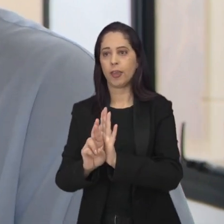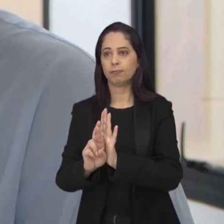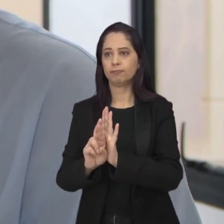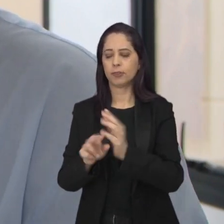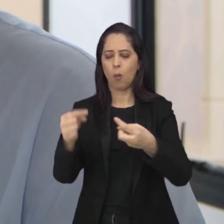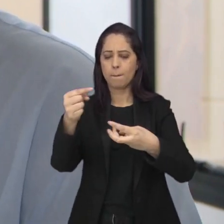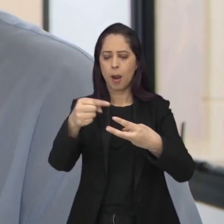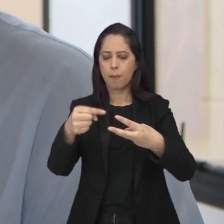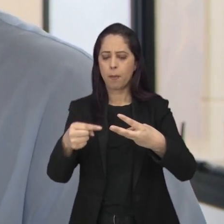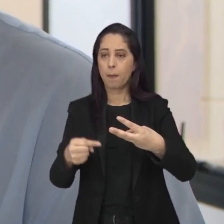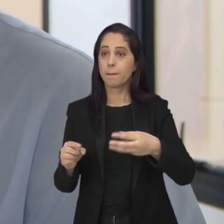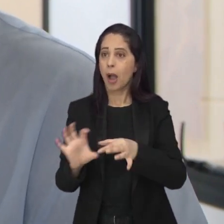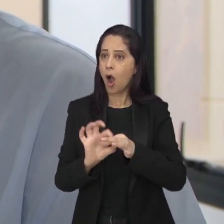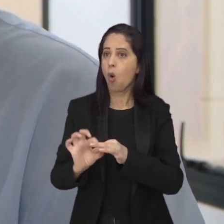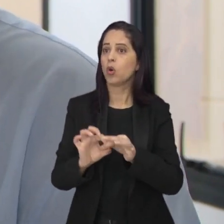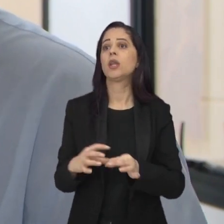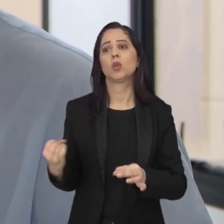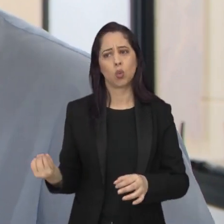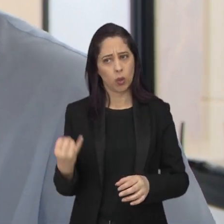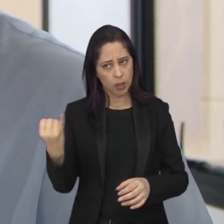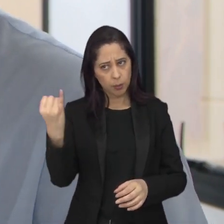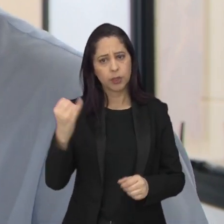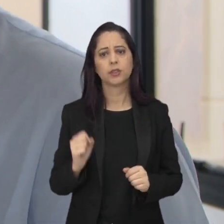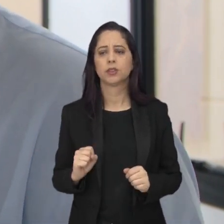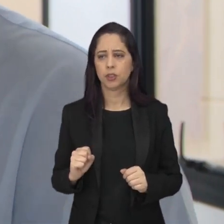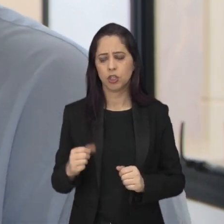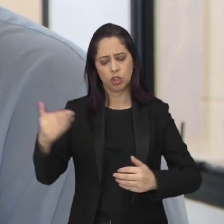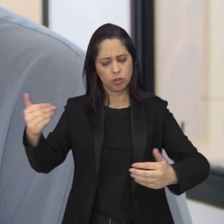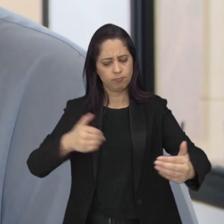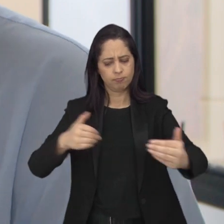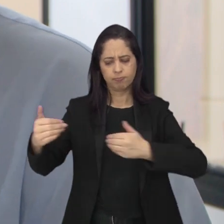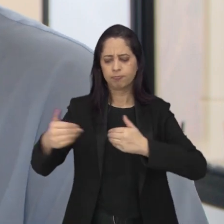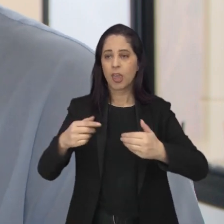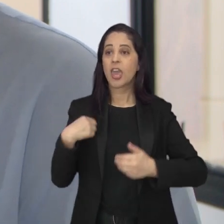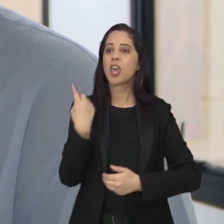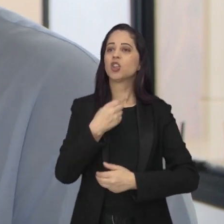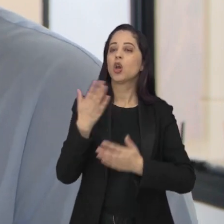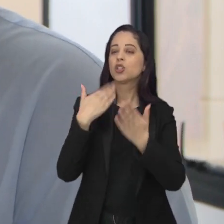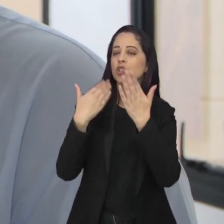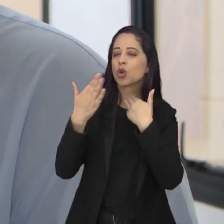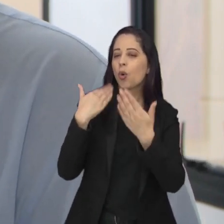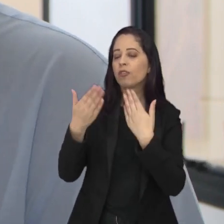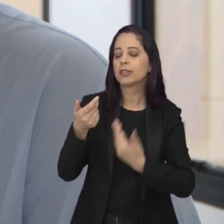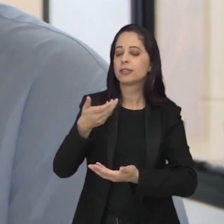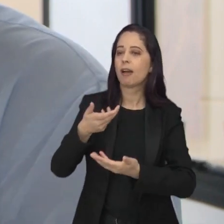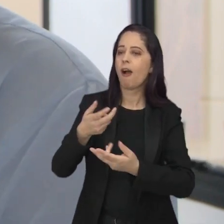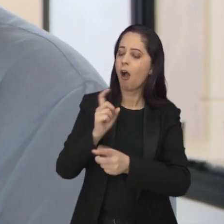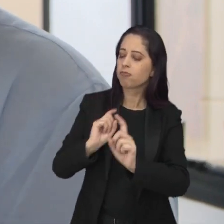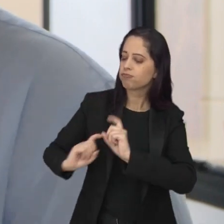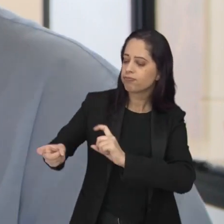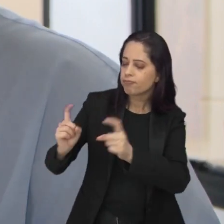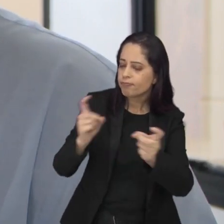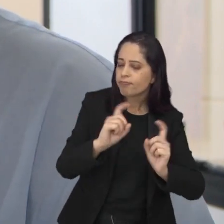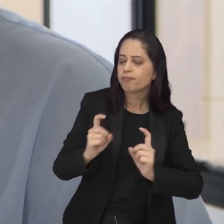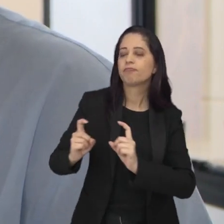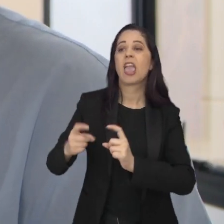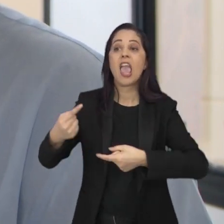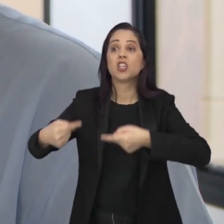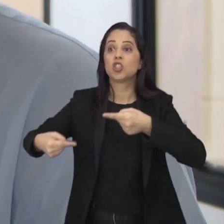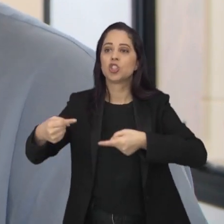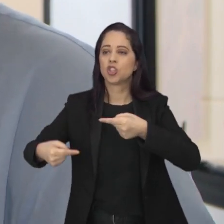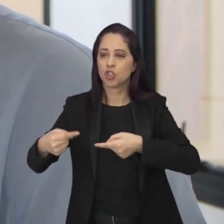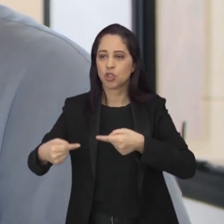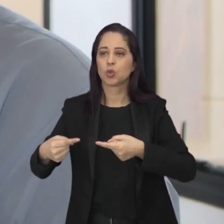município. Então é importantíssimo a participação das entidades, das pessoas, do cidadão, para que a gente possa ter um orçamento que